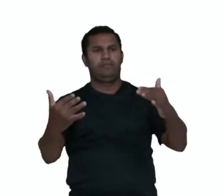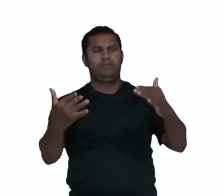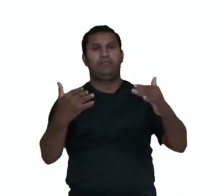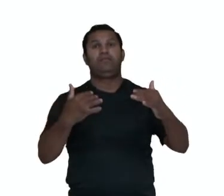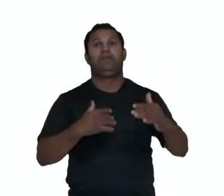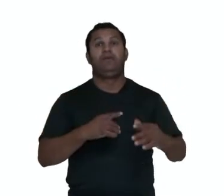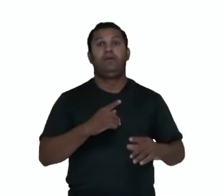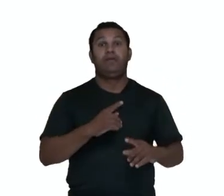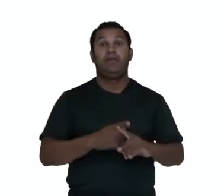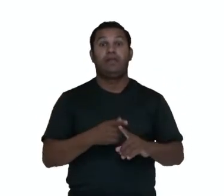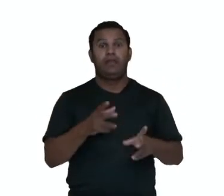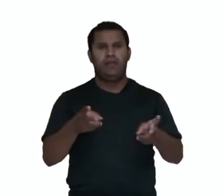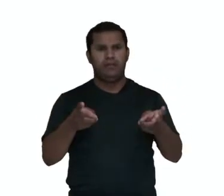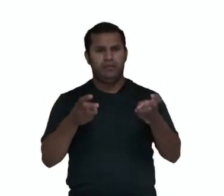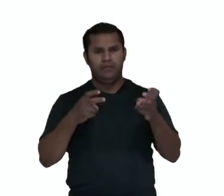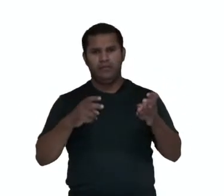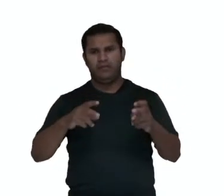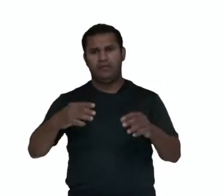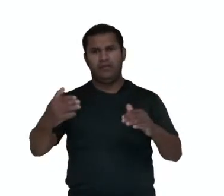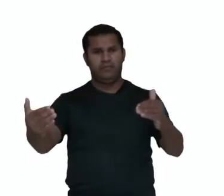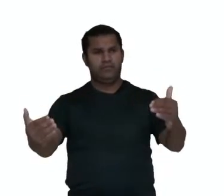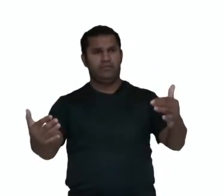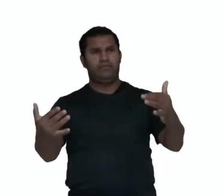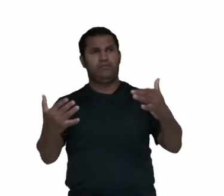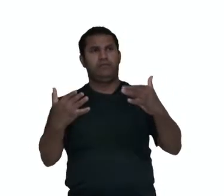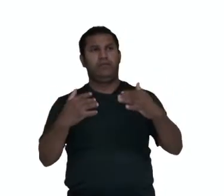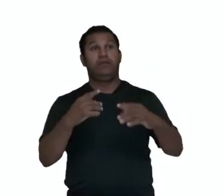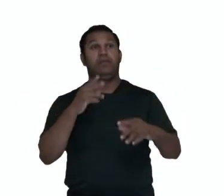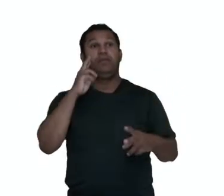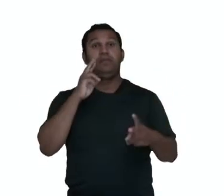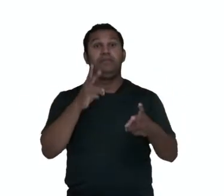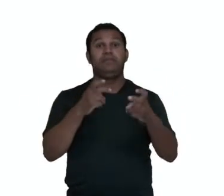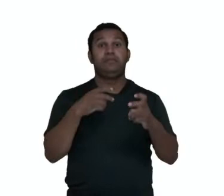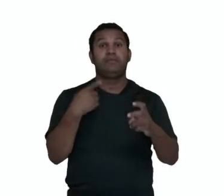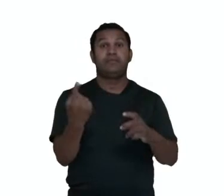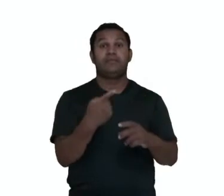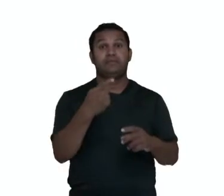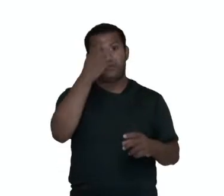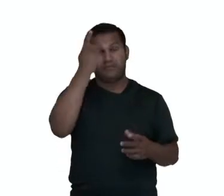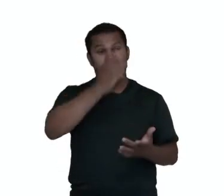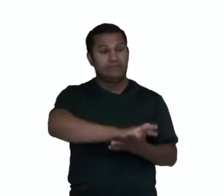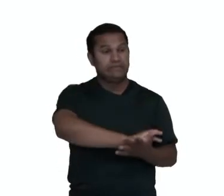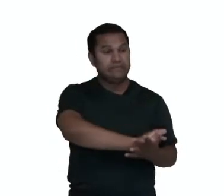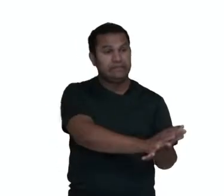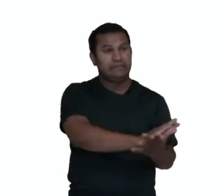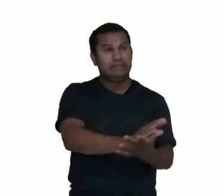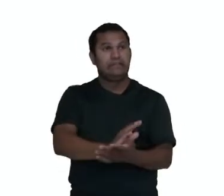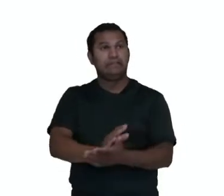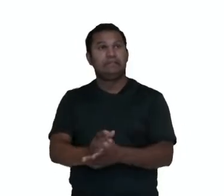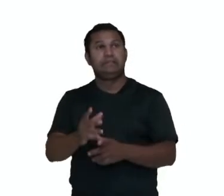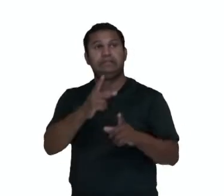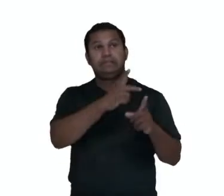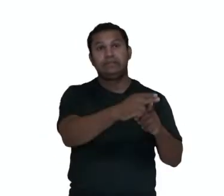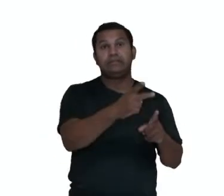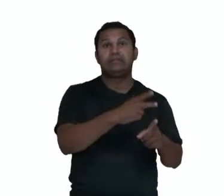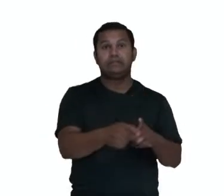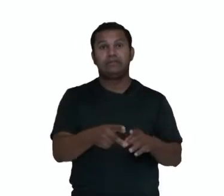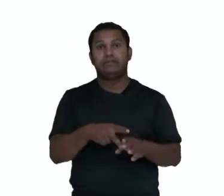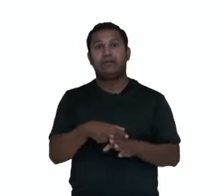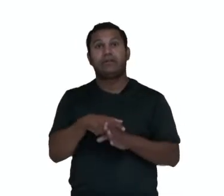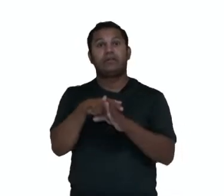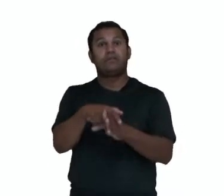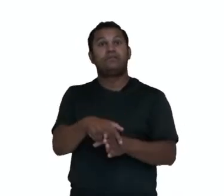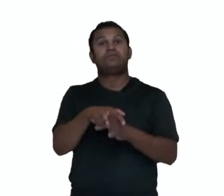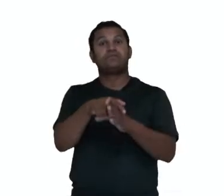submetidos ao seu domínio. E ali essa representação da chegada de Cortés, né? Ele está aqui no cavalo, montado